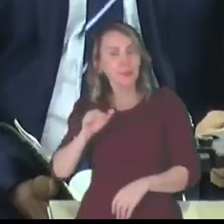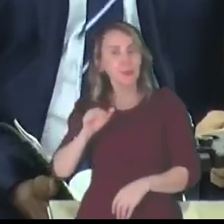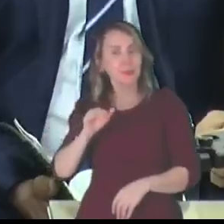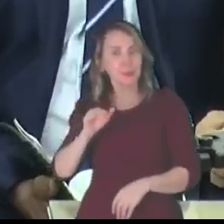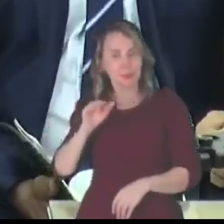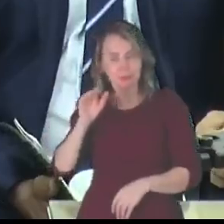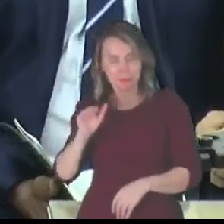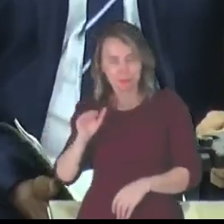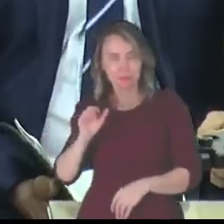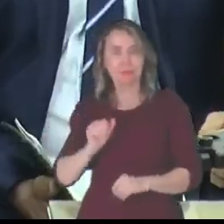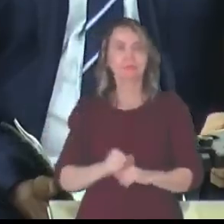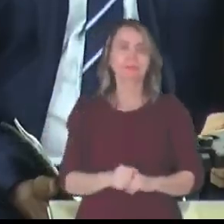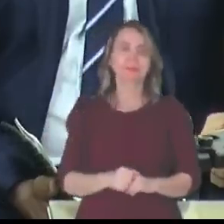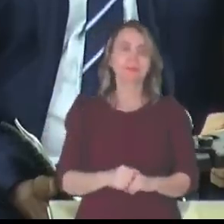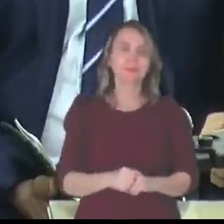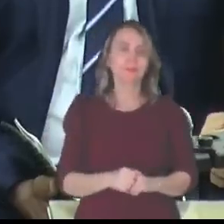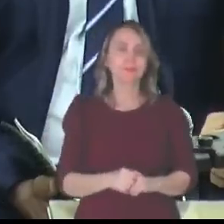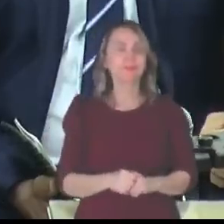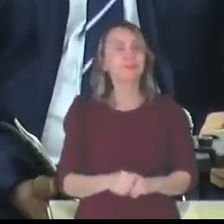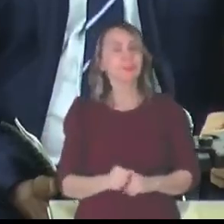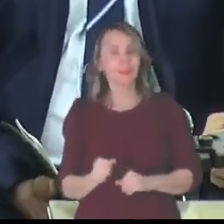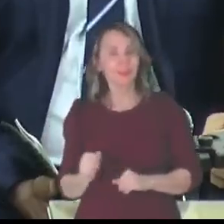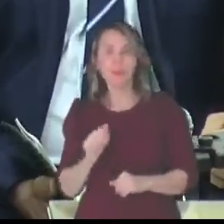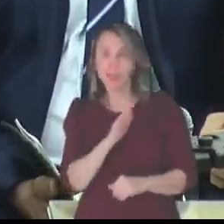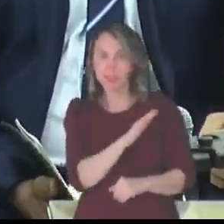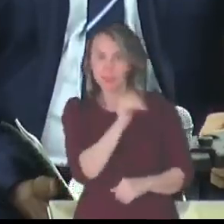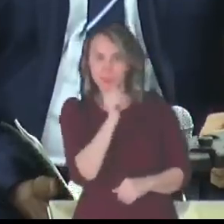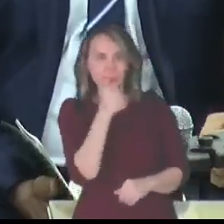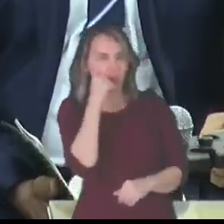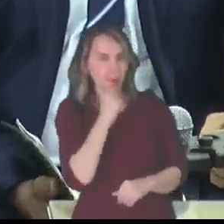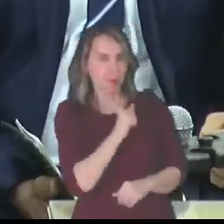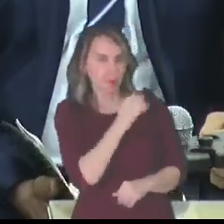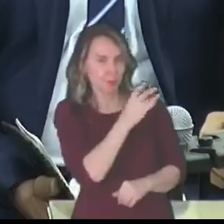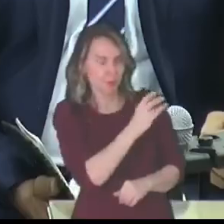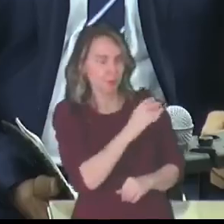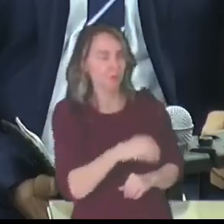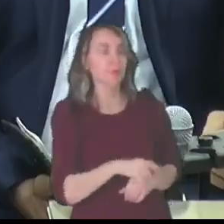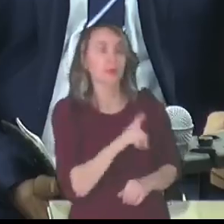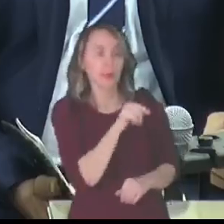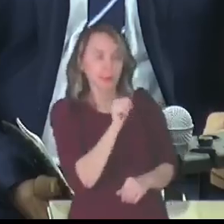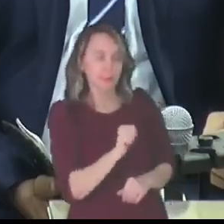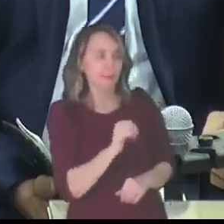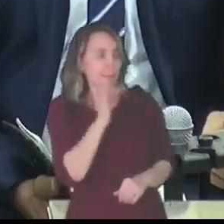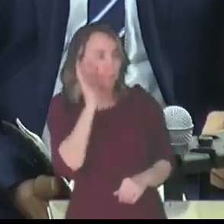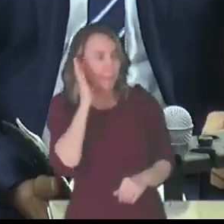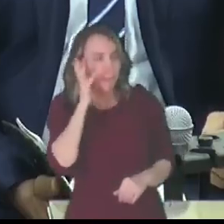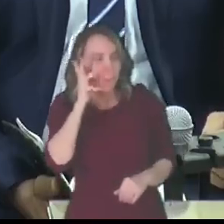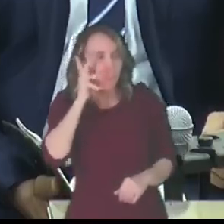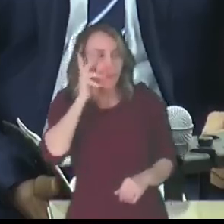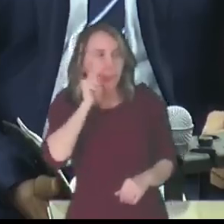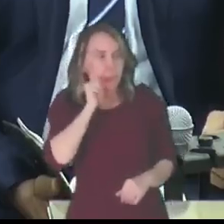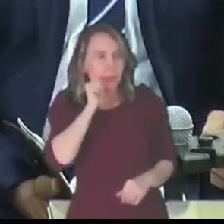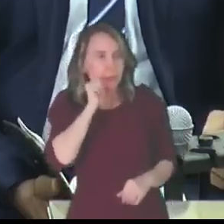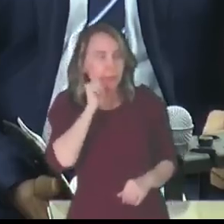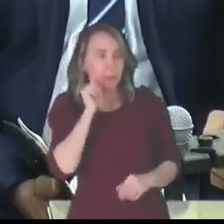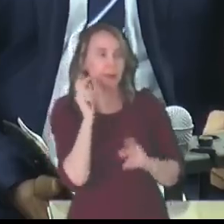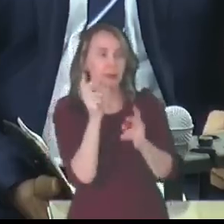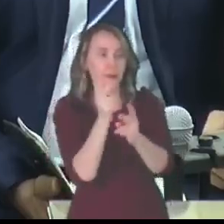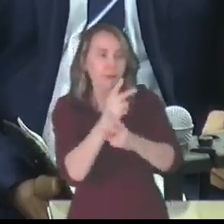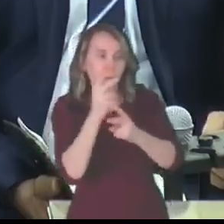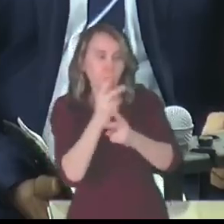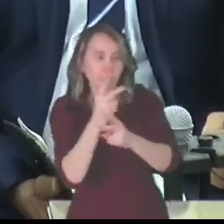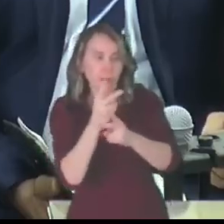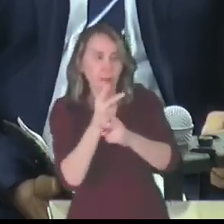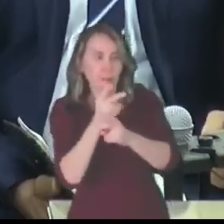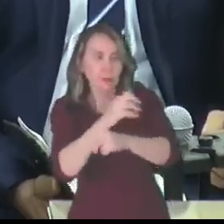falando irmão que ele chamou a noiva esse minha noiva Olhe pela madrugada antes que os ventos da madrugada